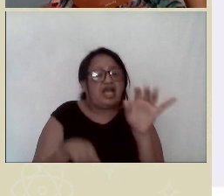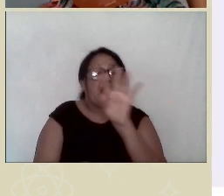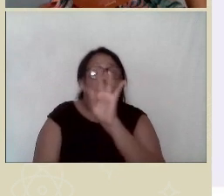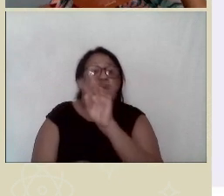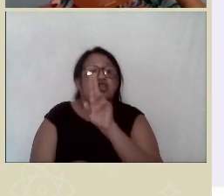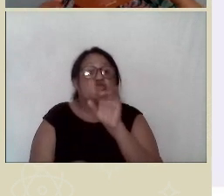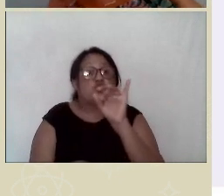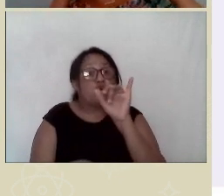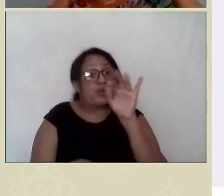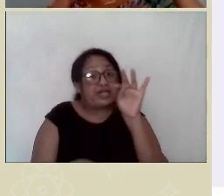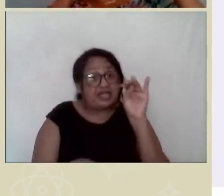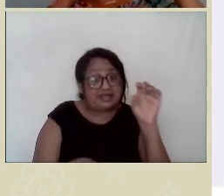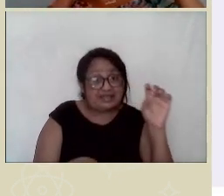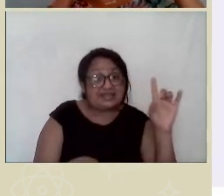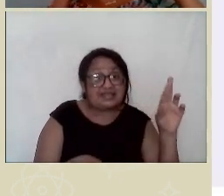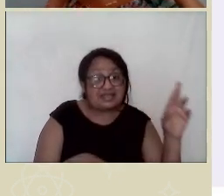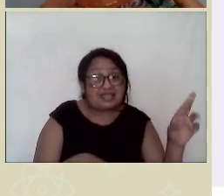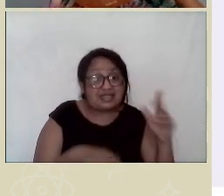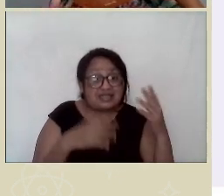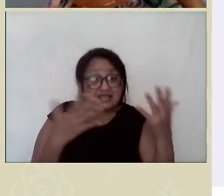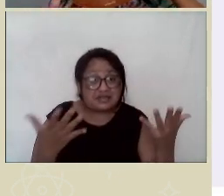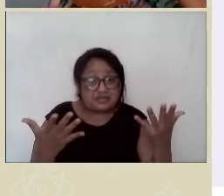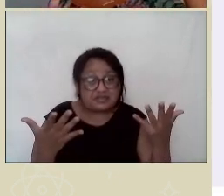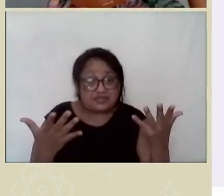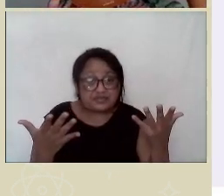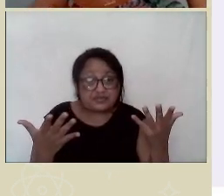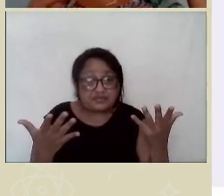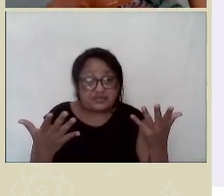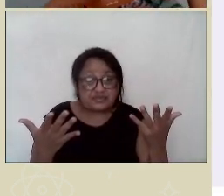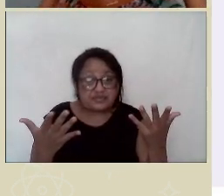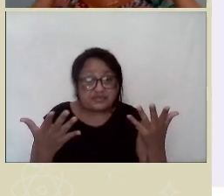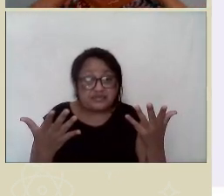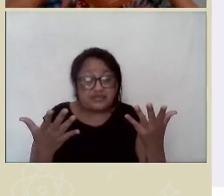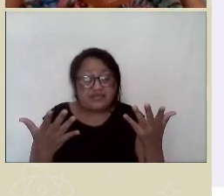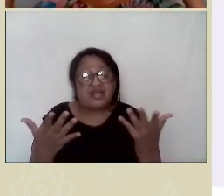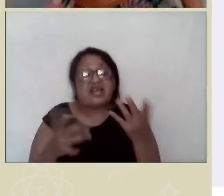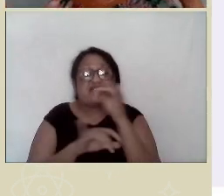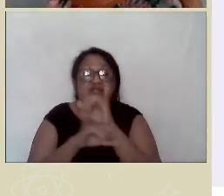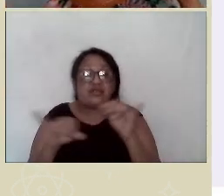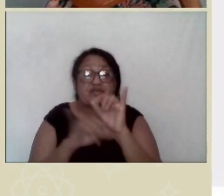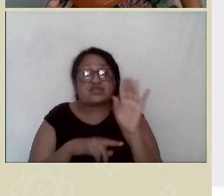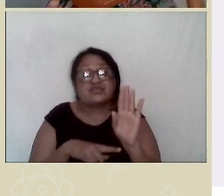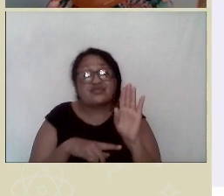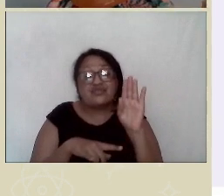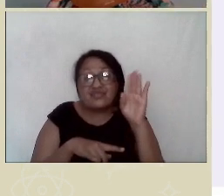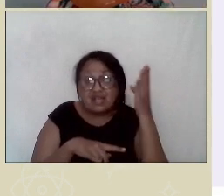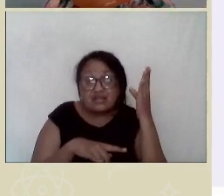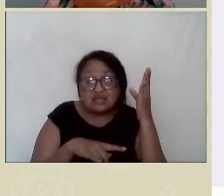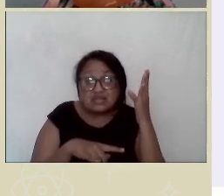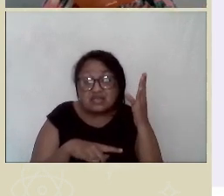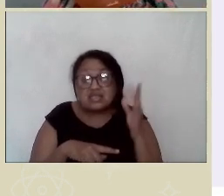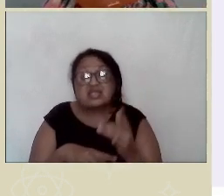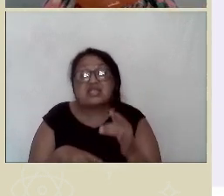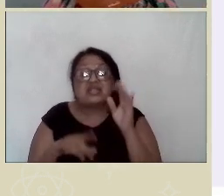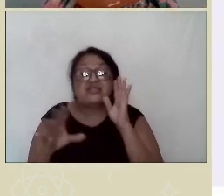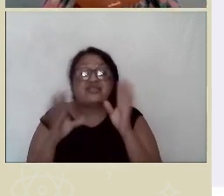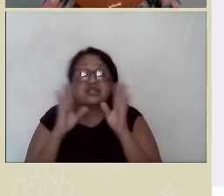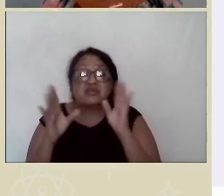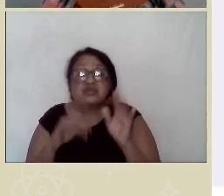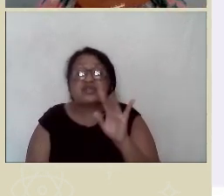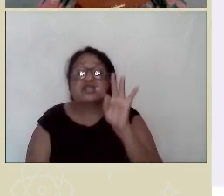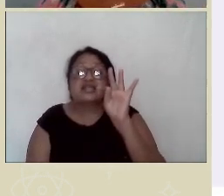informações falsas desculpa e o Facebook e o Twitter